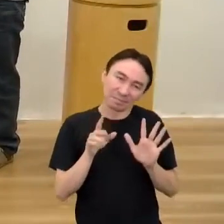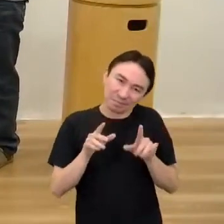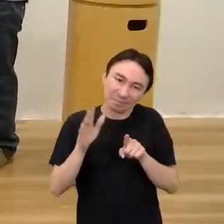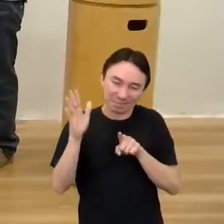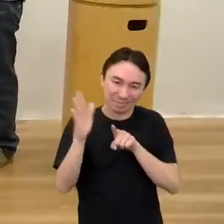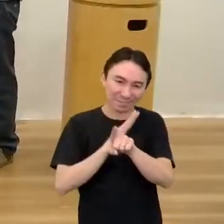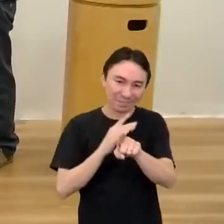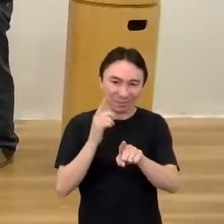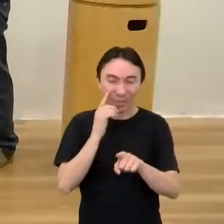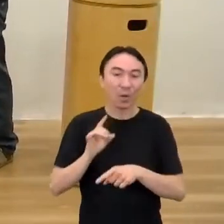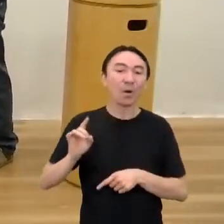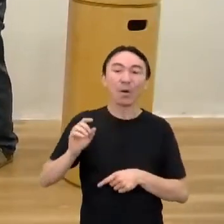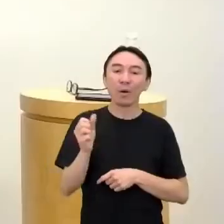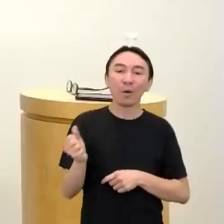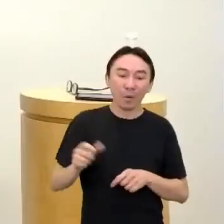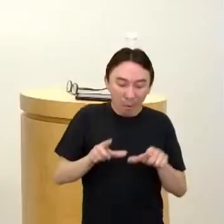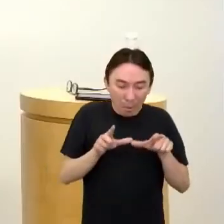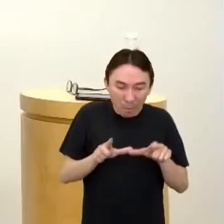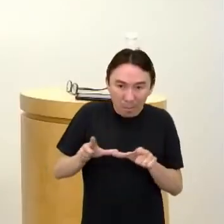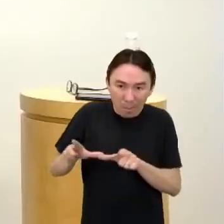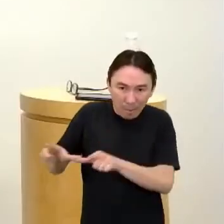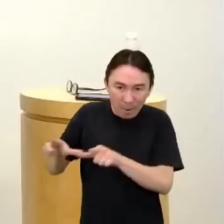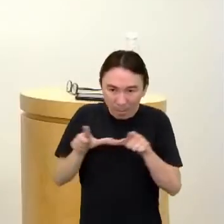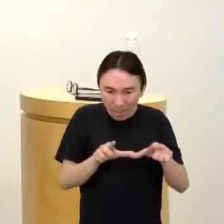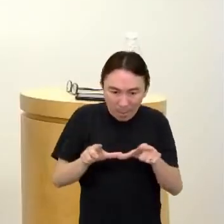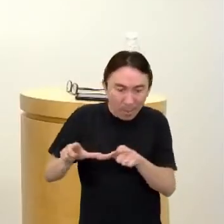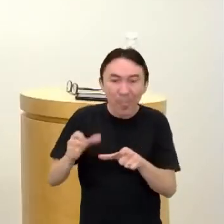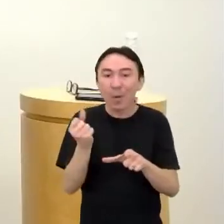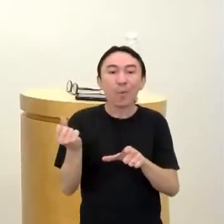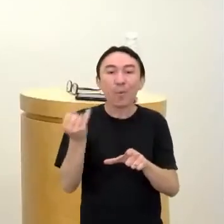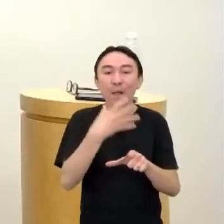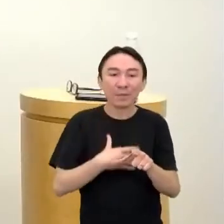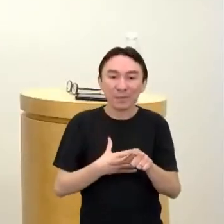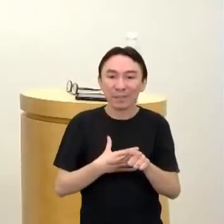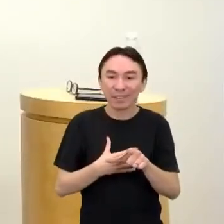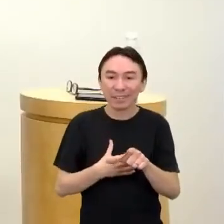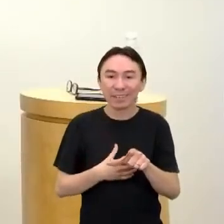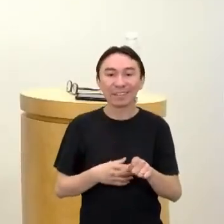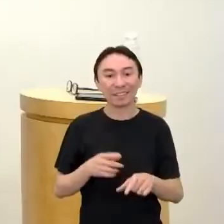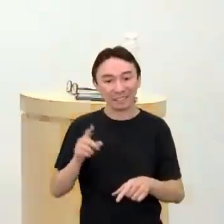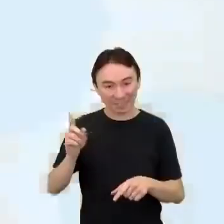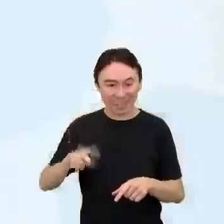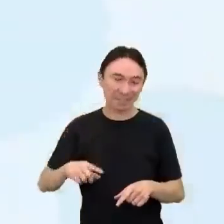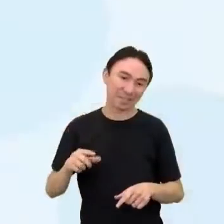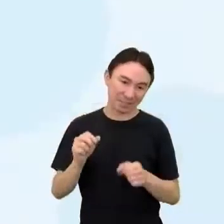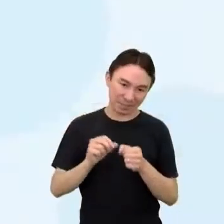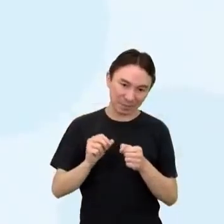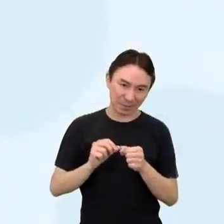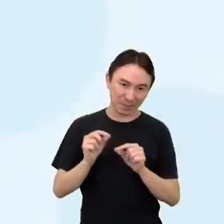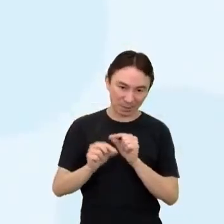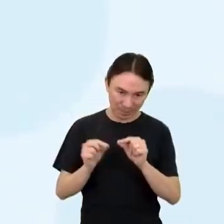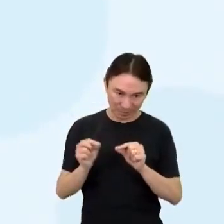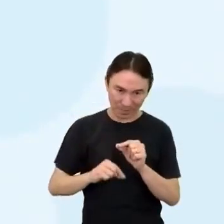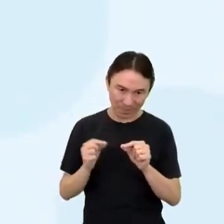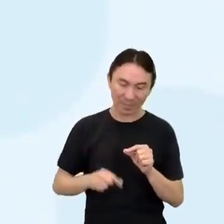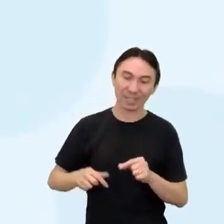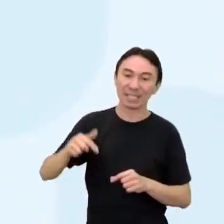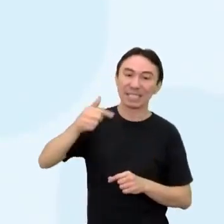seriam utilizadas, esse seria o quê? Esse seria o caminho. Então, o que, que eu fiz? Peguei a área